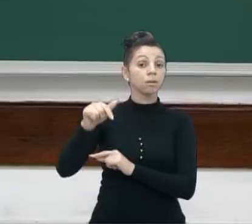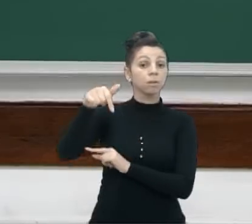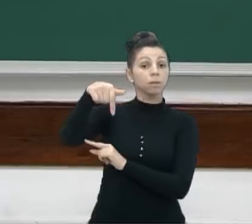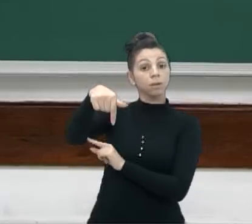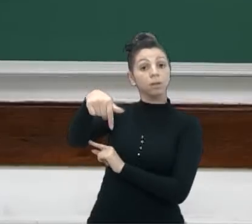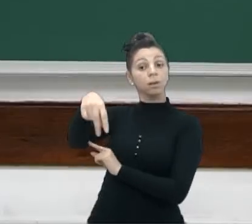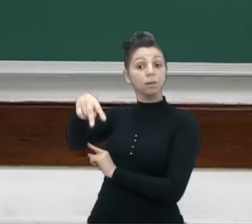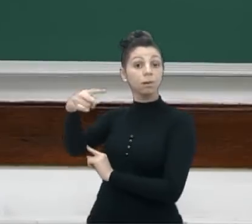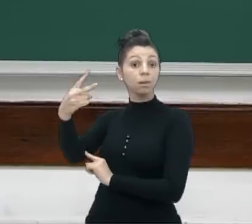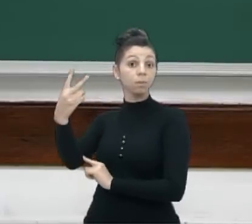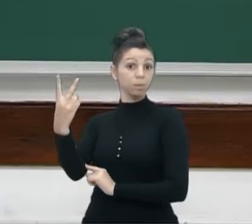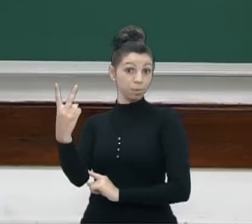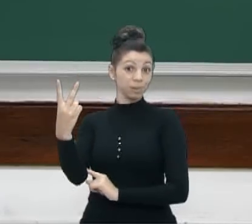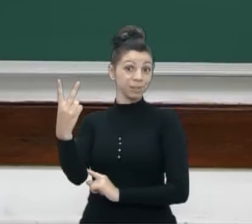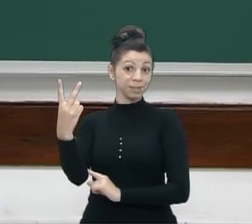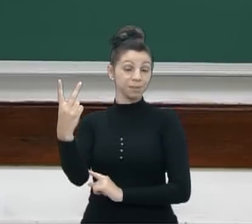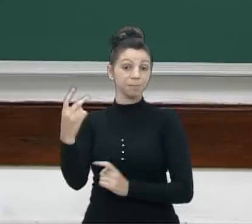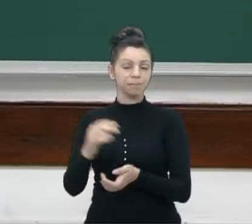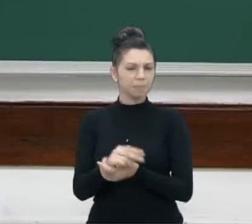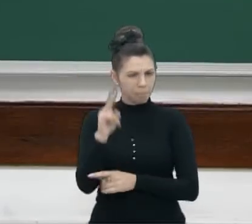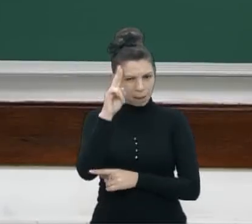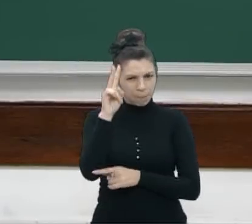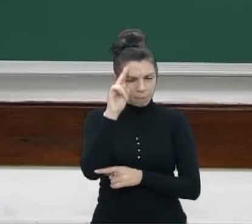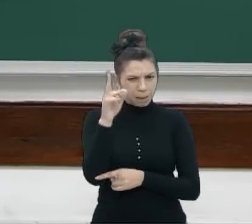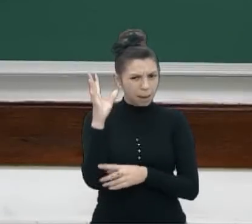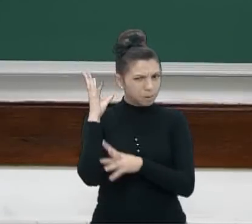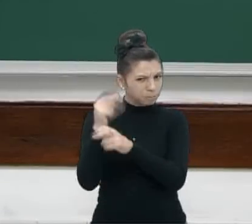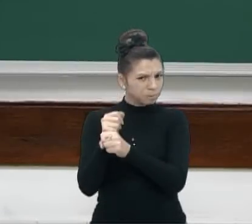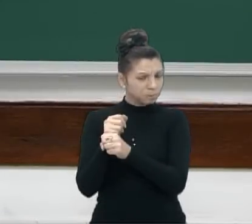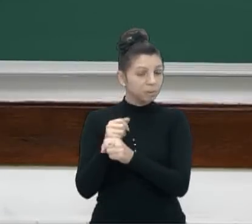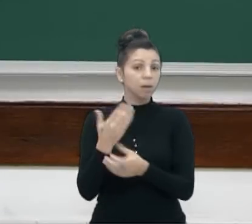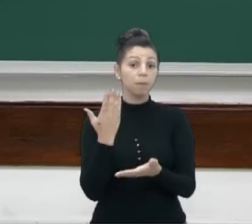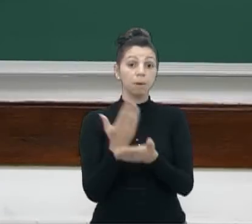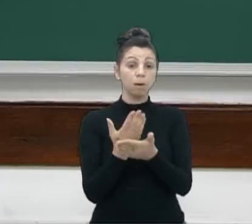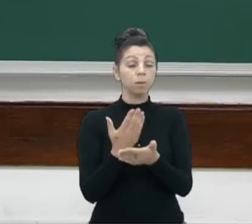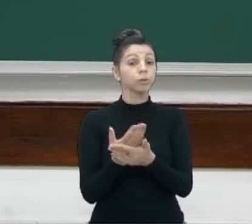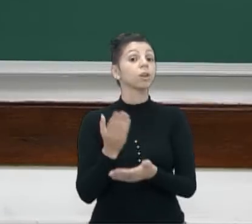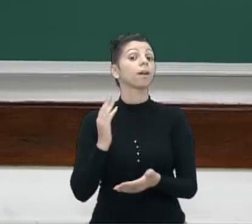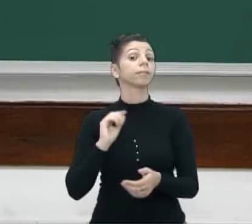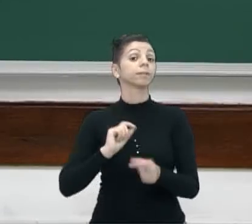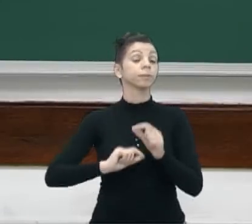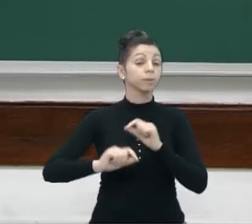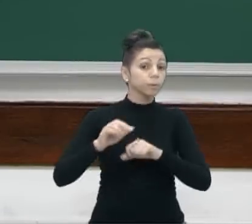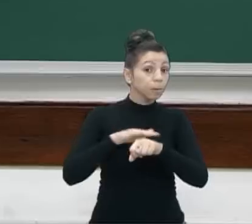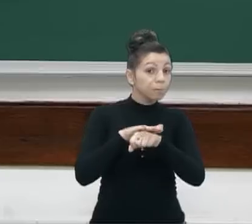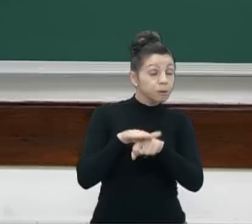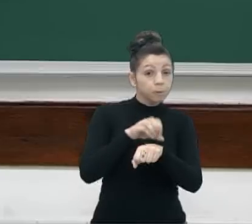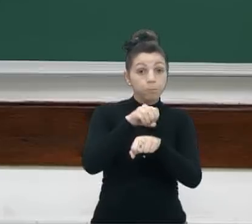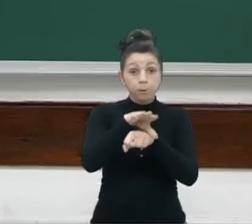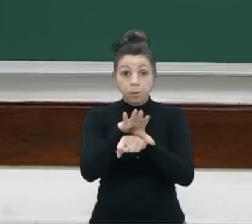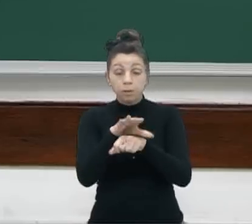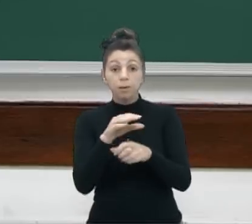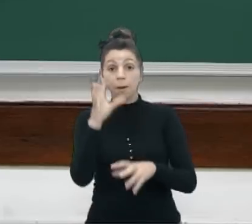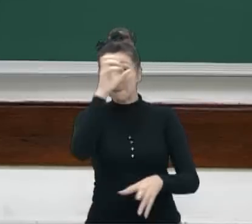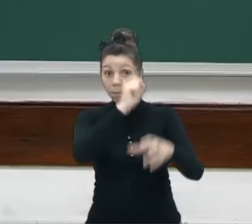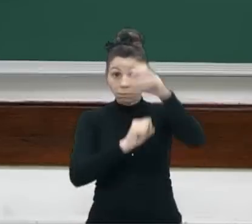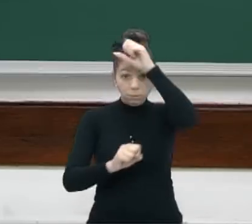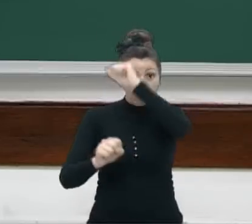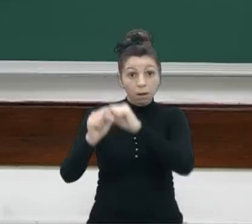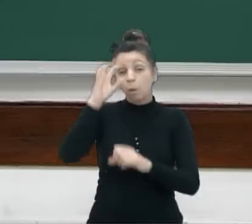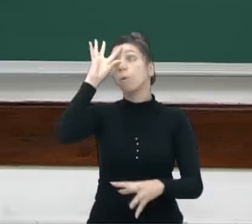72. Lembraram disso? É uma aula que a gente já teve, que a gente já conversou sobre isso. Tudo